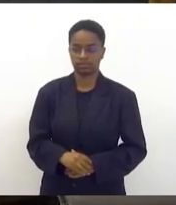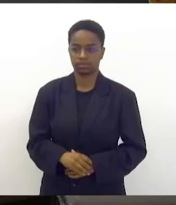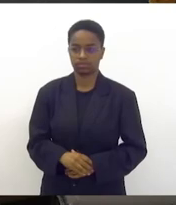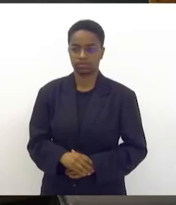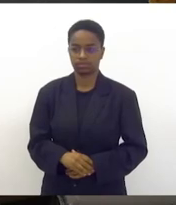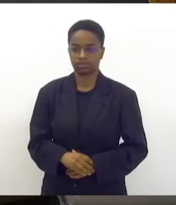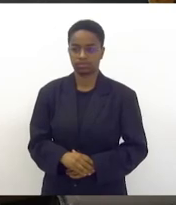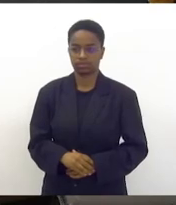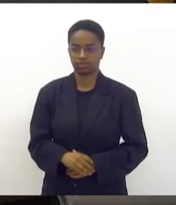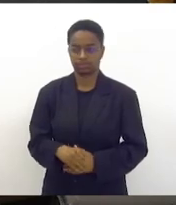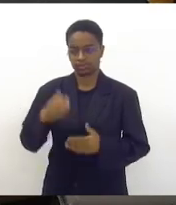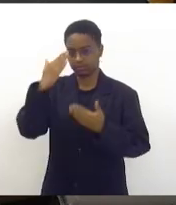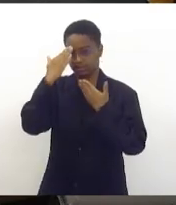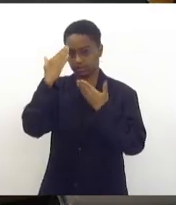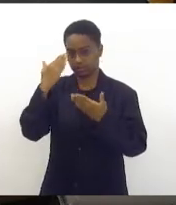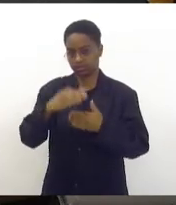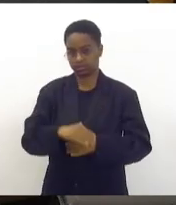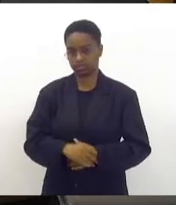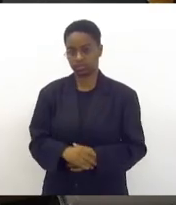Muito obrigado.